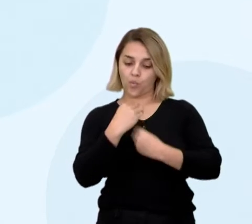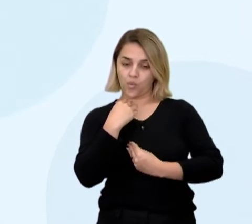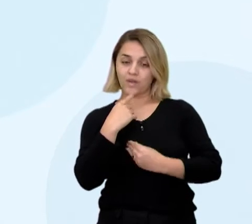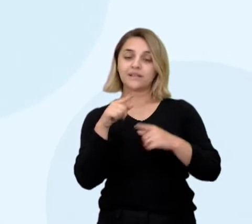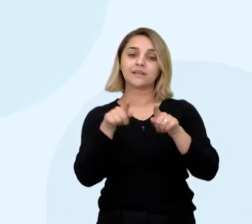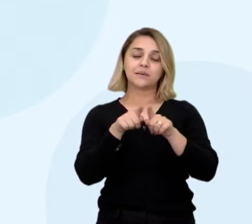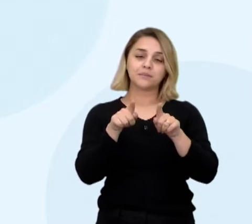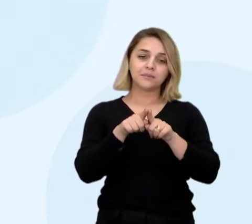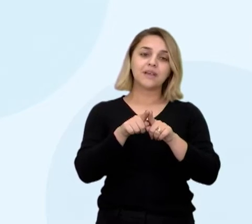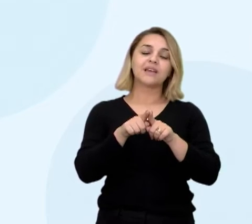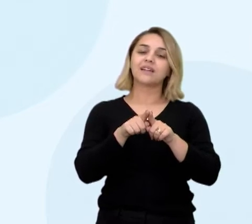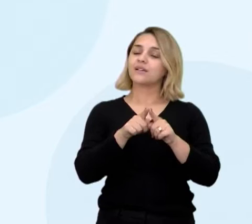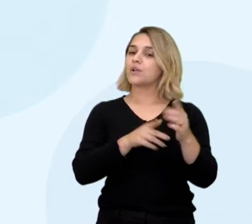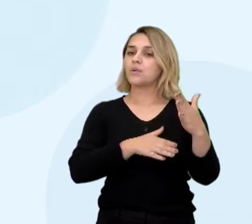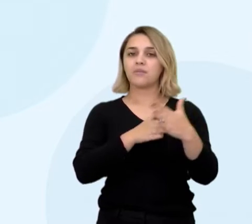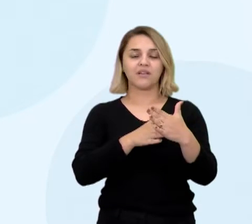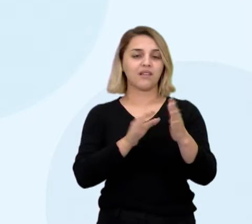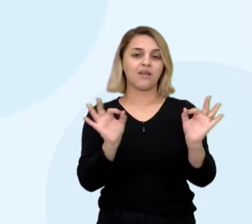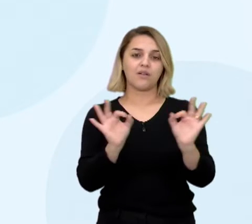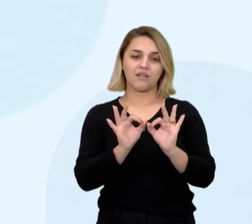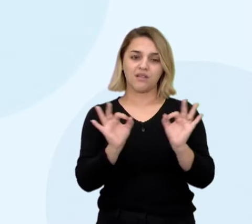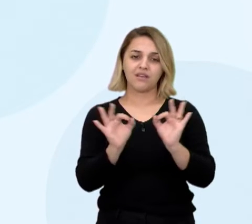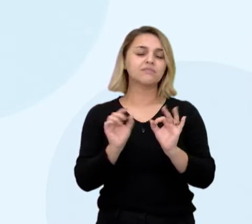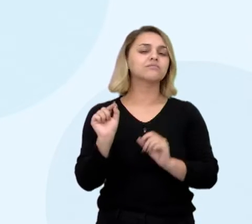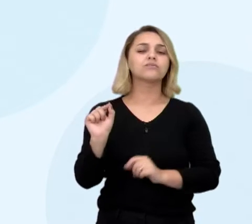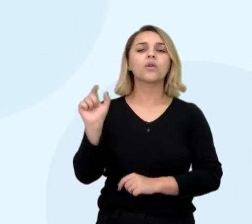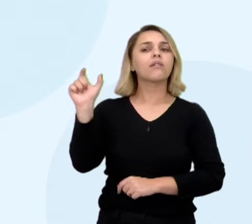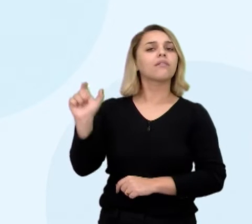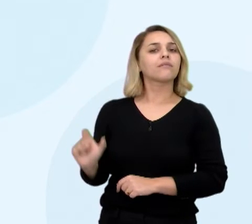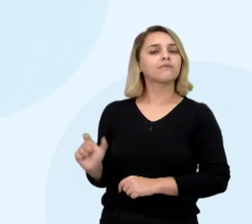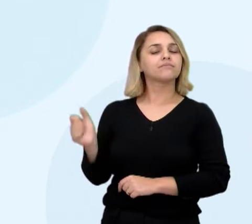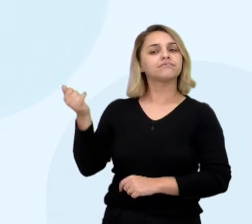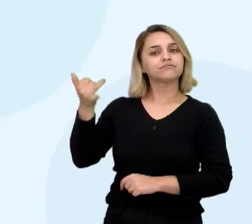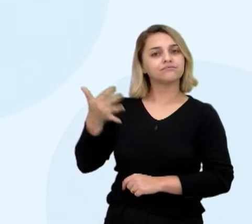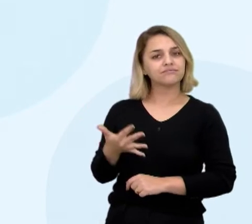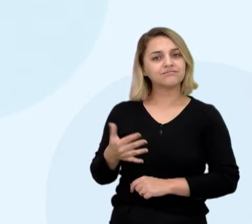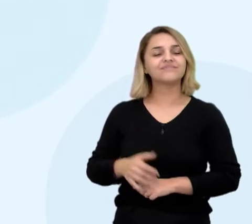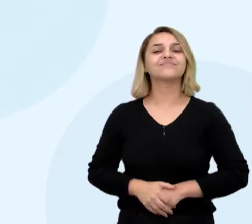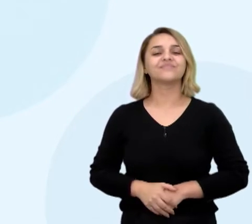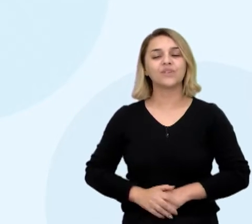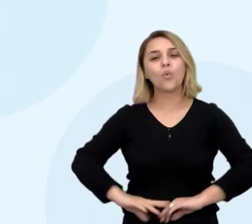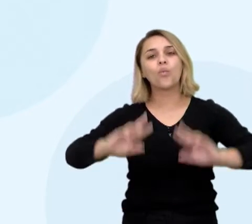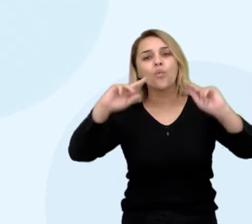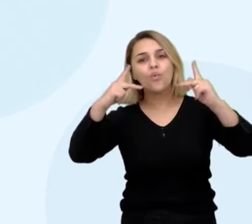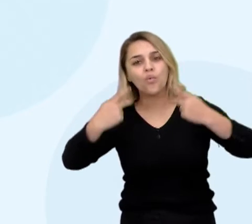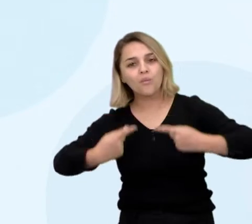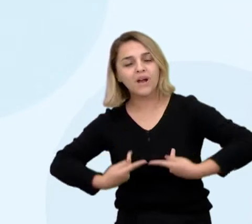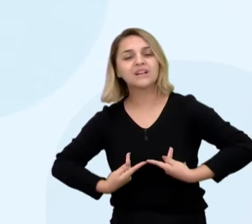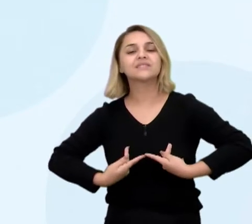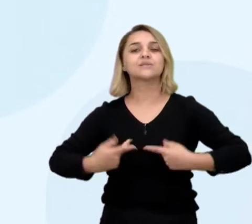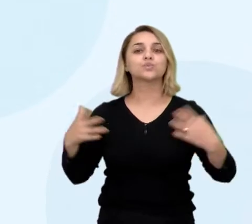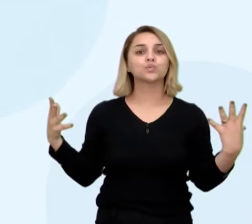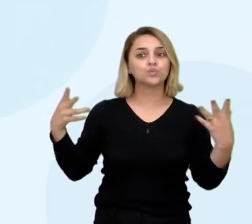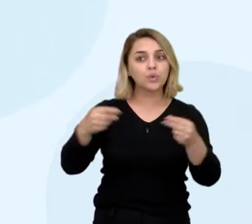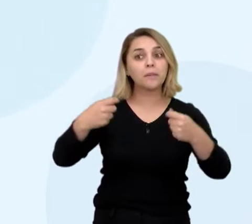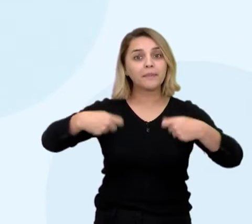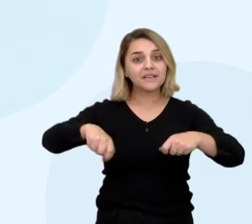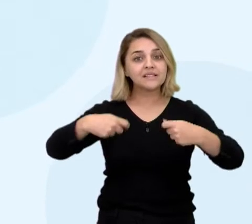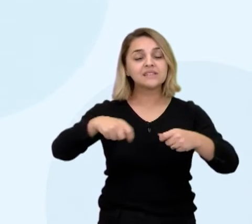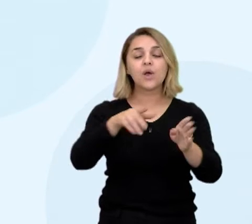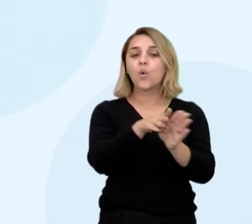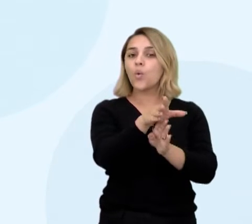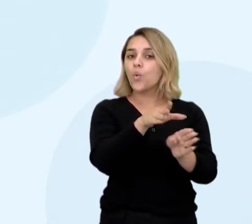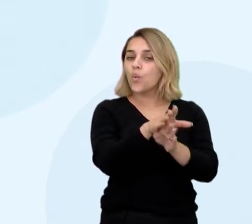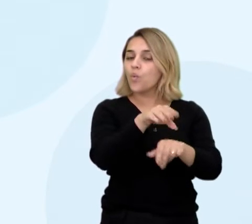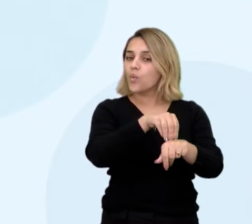é um ser limitado. De quem ele está falando, gente? Ele está falando dos seres humanos. A gente deve orientar a nós